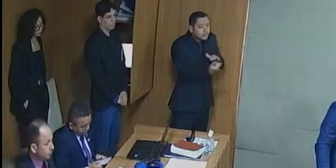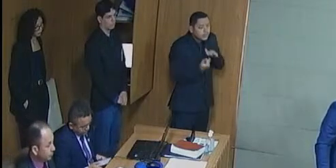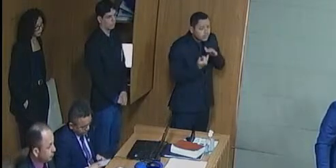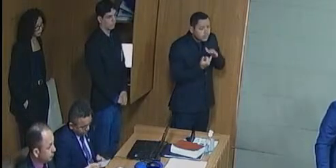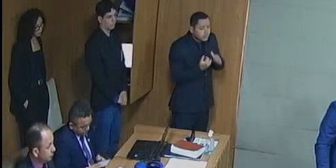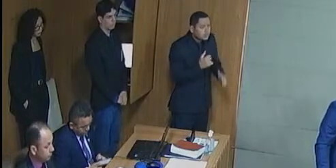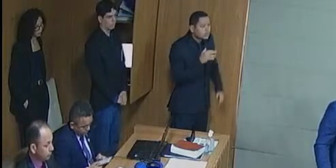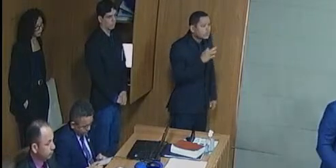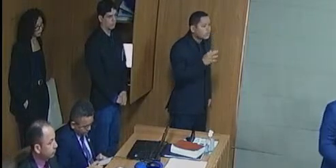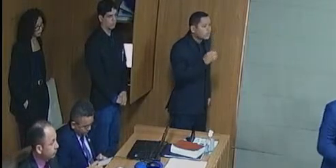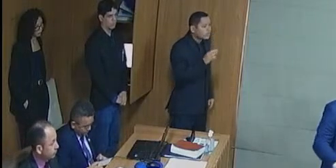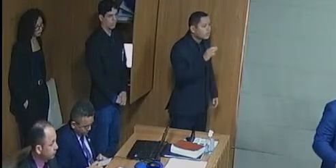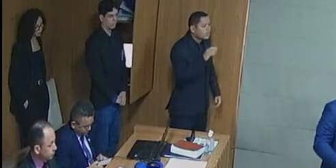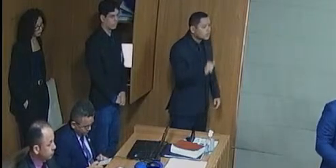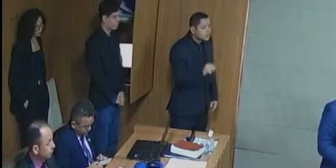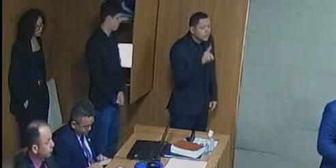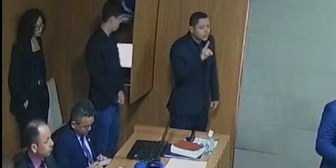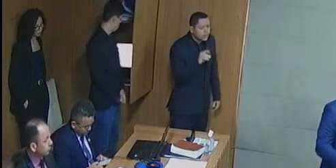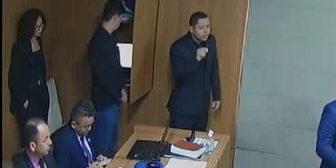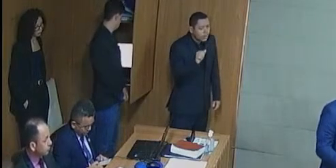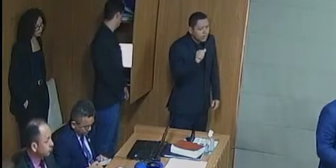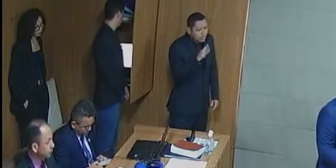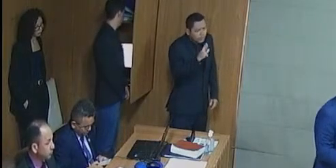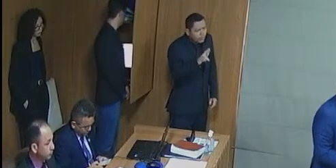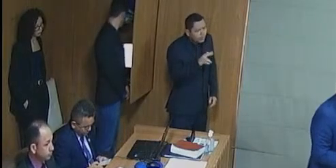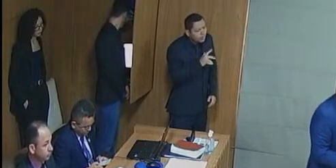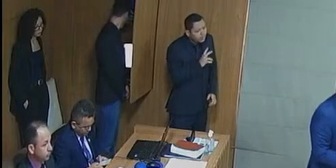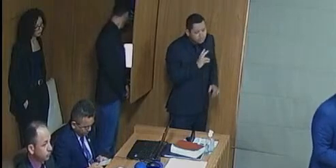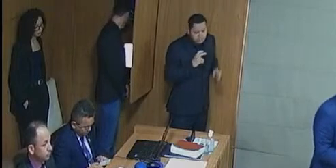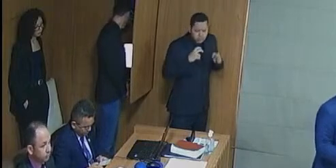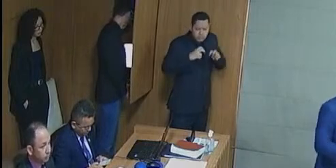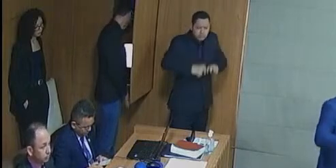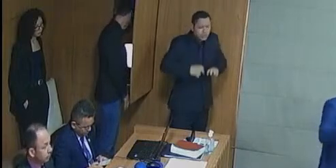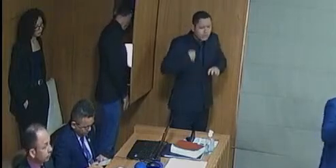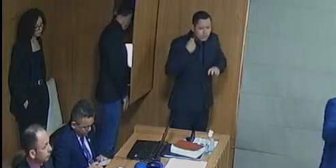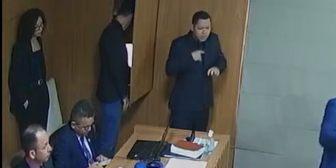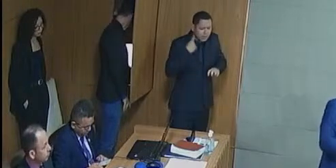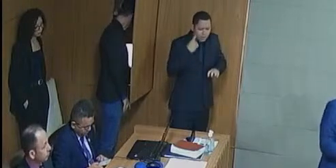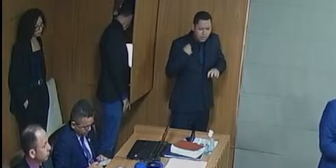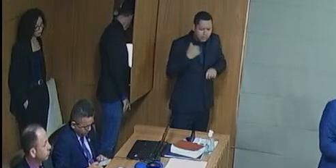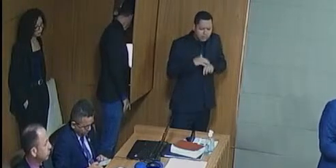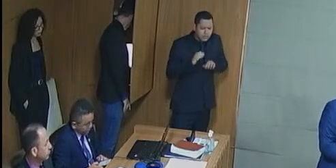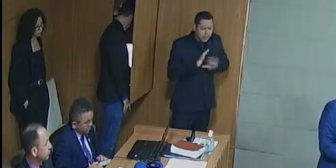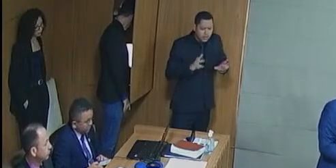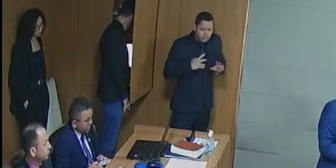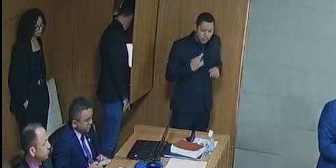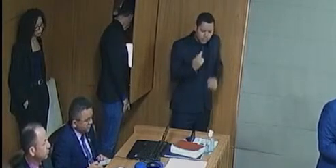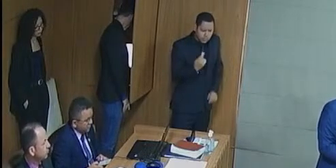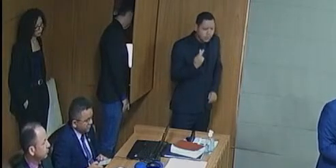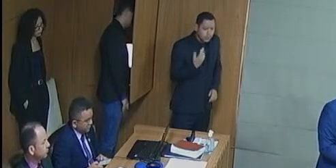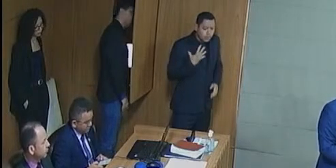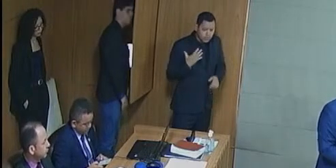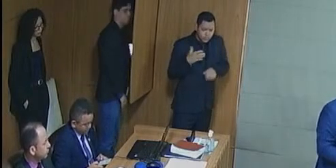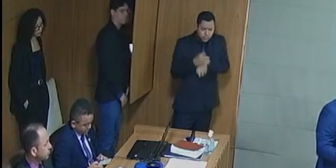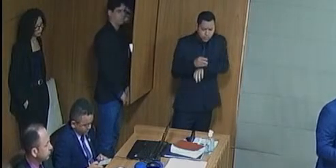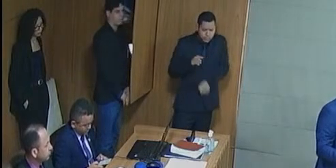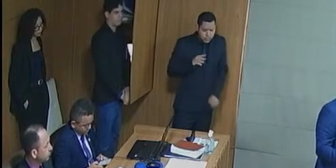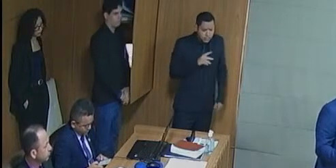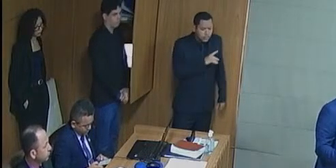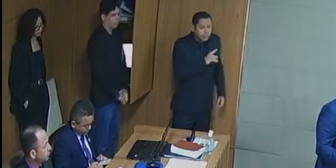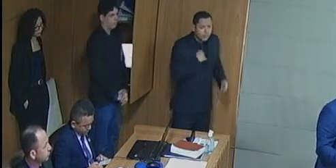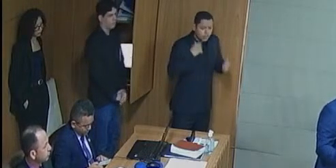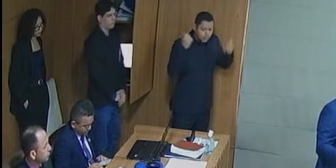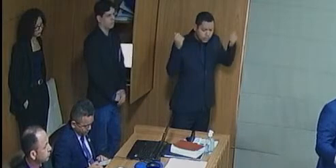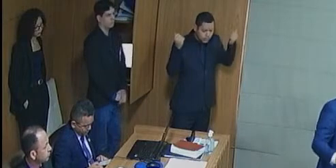Amor fui sem advogado de boa fé quando chegou lá no ministério público comecei a